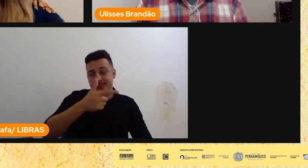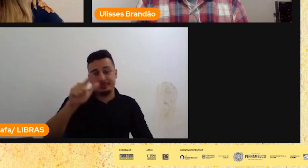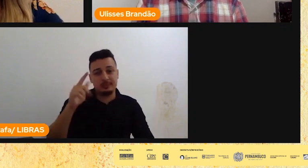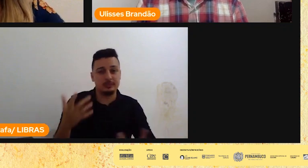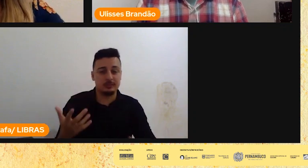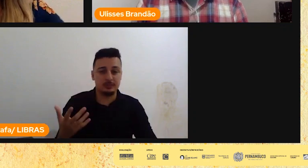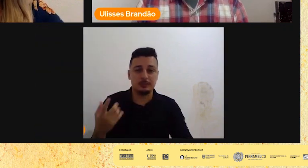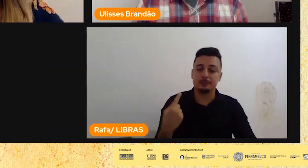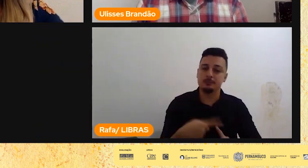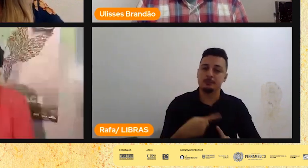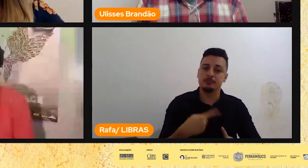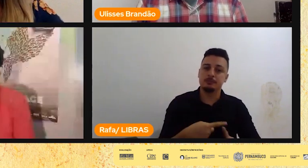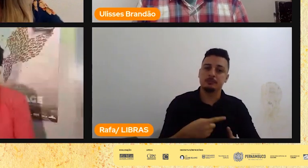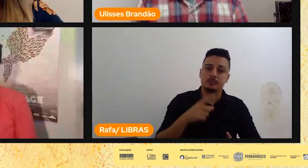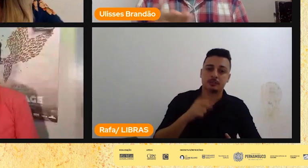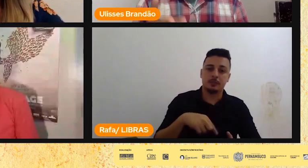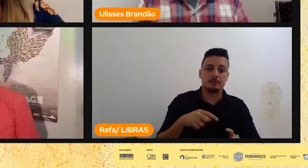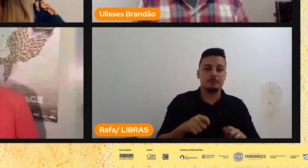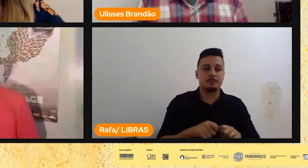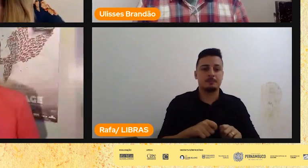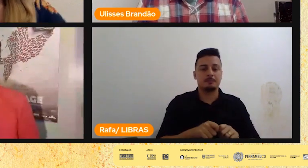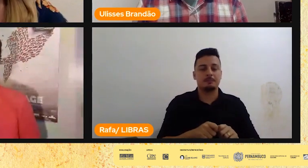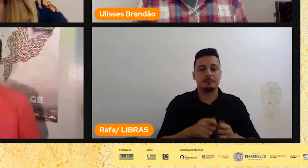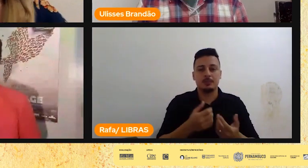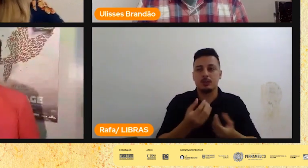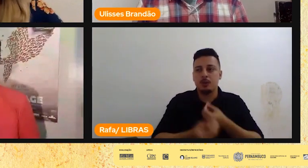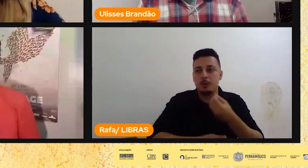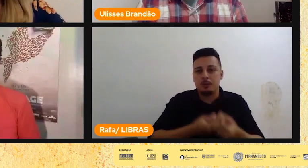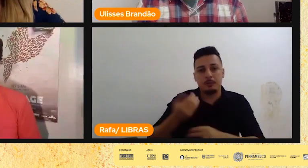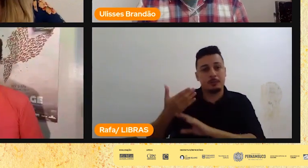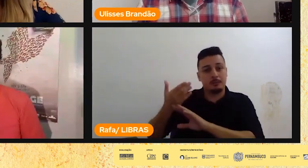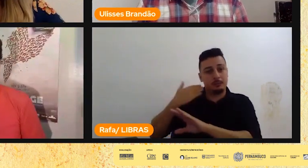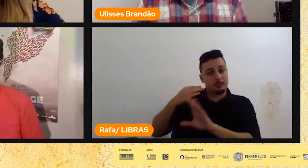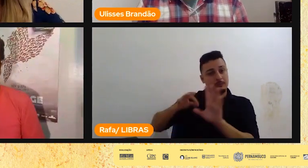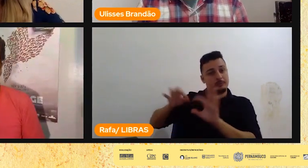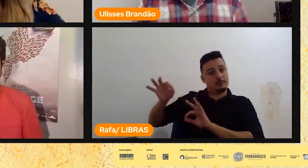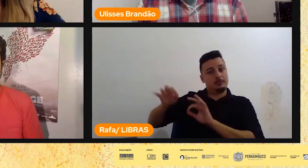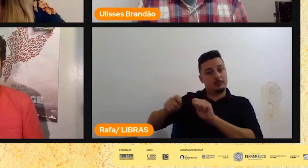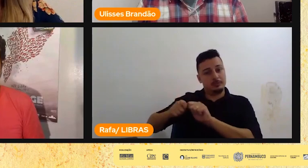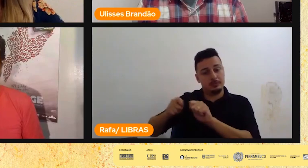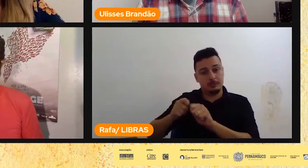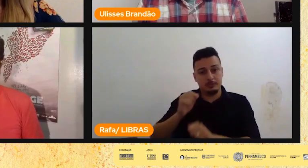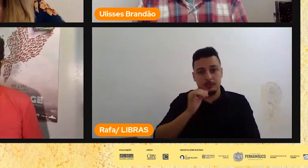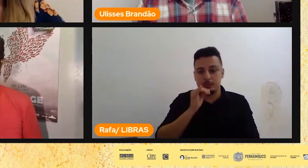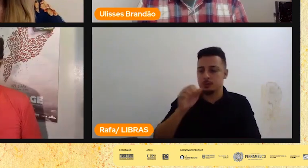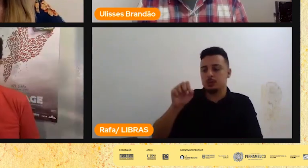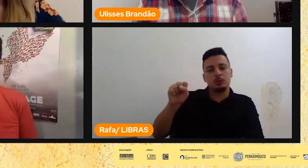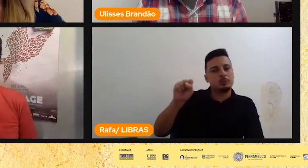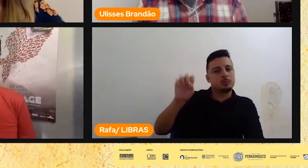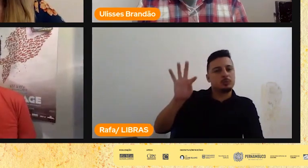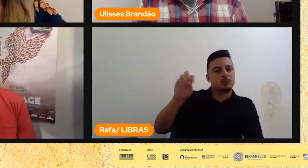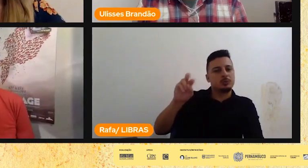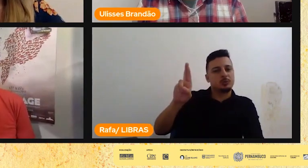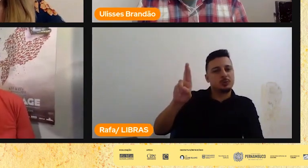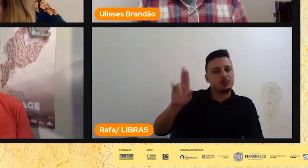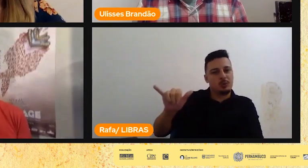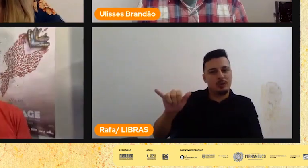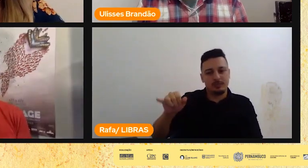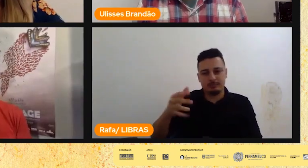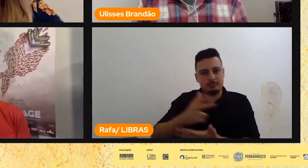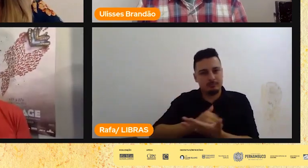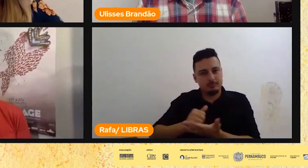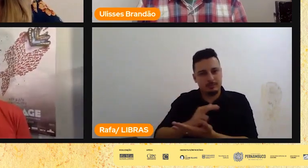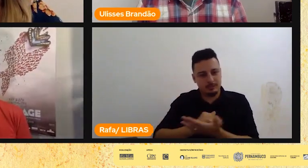geralmente são produzidos durante a pré-produção, né, Ulisses? Por exemplo, um storyboard, ele custa né, custa meses